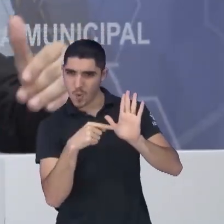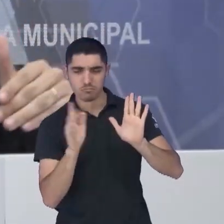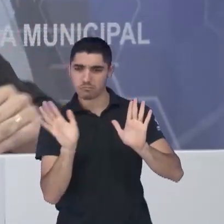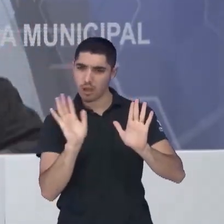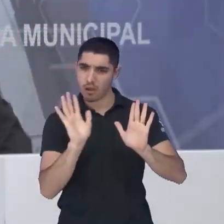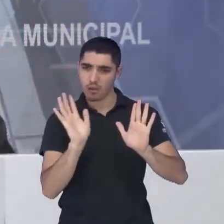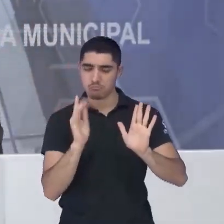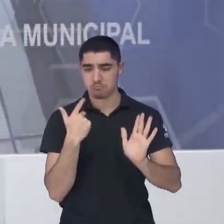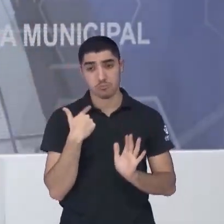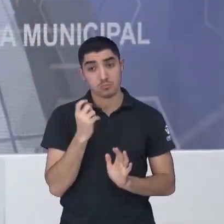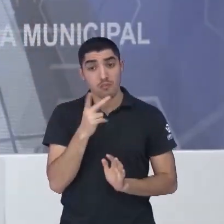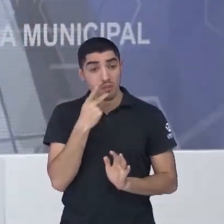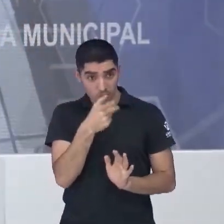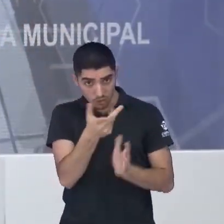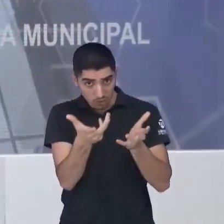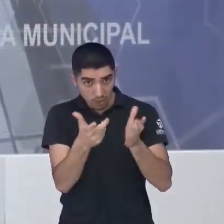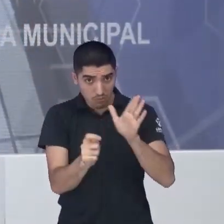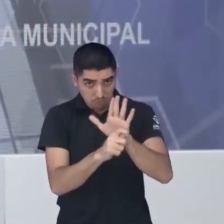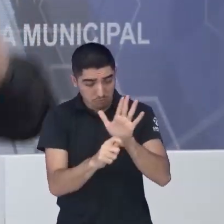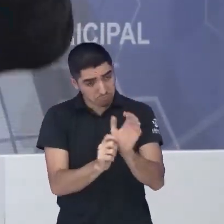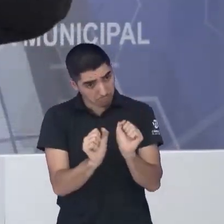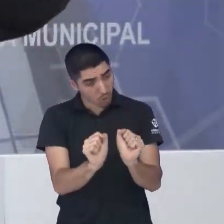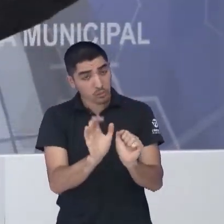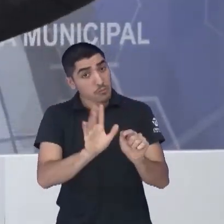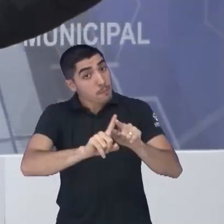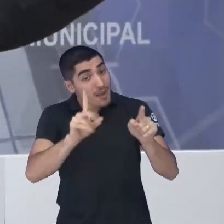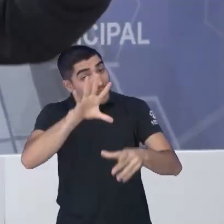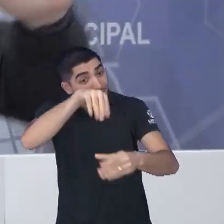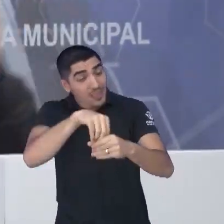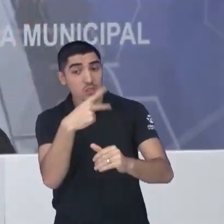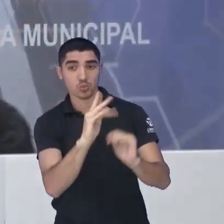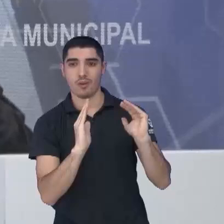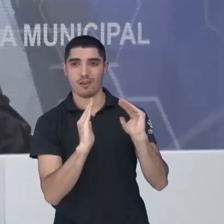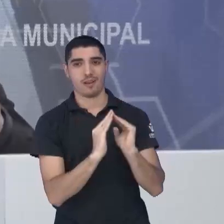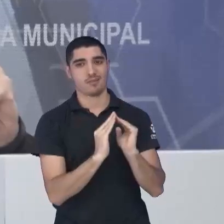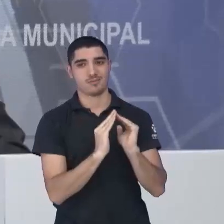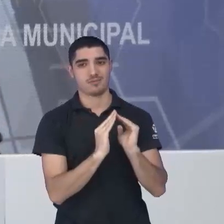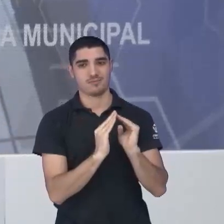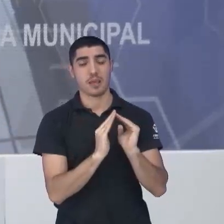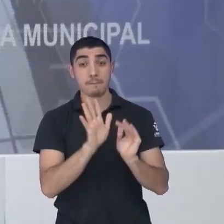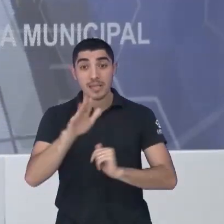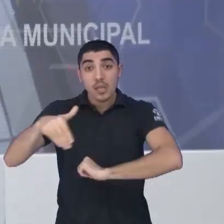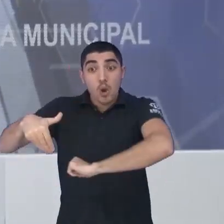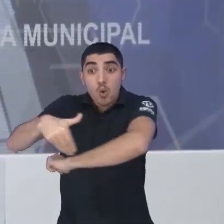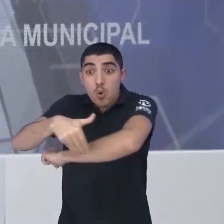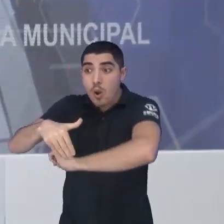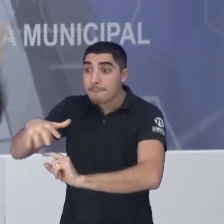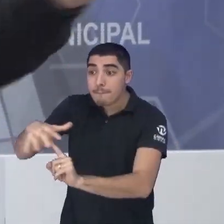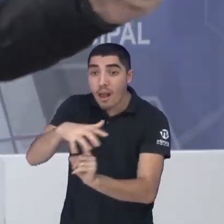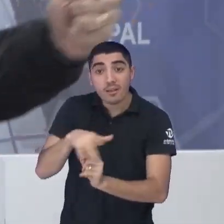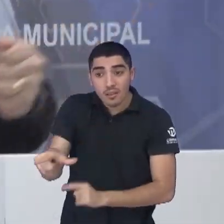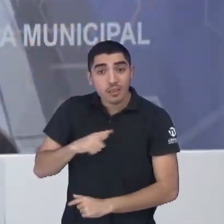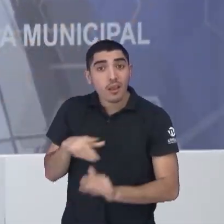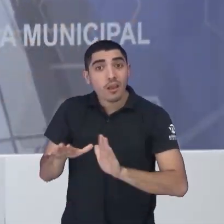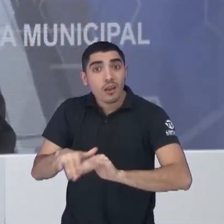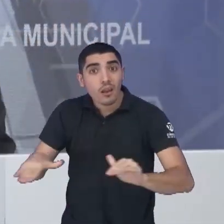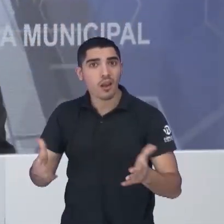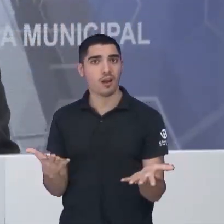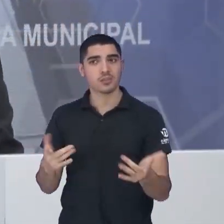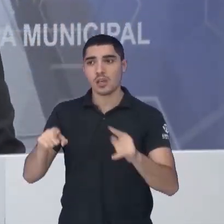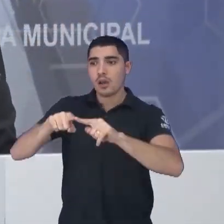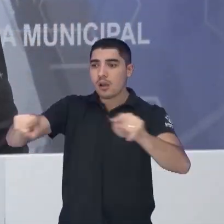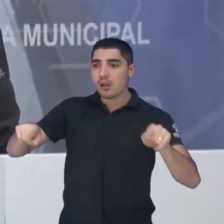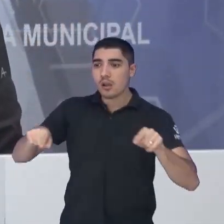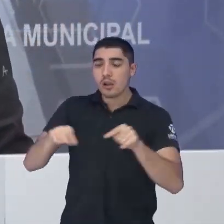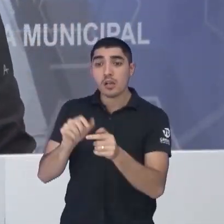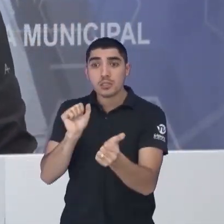ele tenha posse e fume na casa dele, fume de uma forma isolada, mas não em praça que tem criança, não em quadra